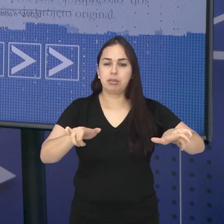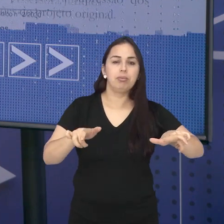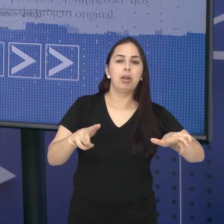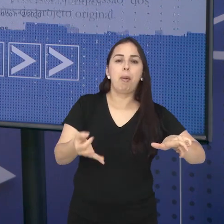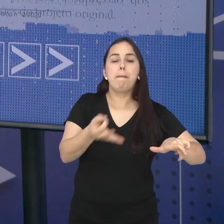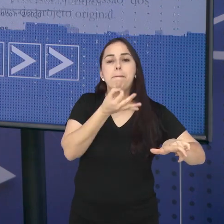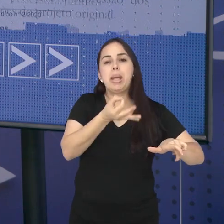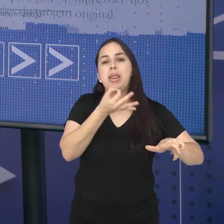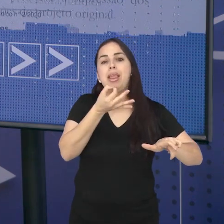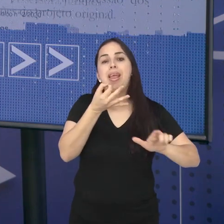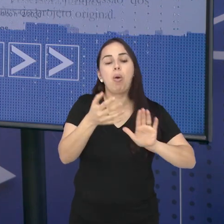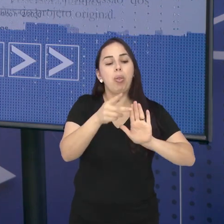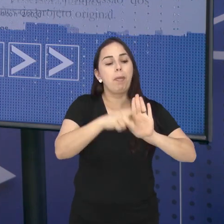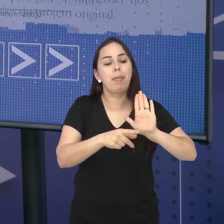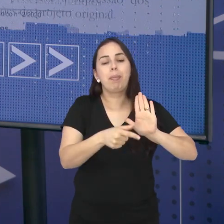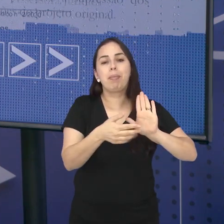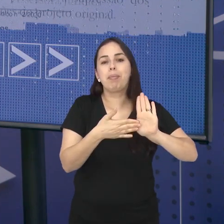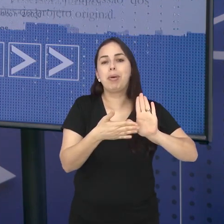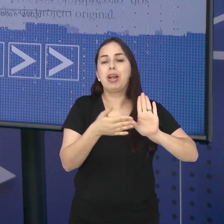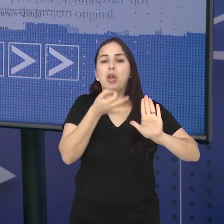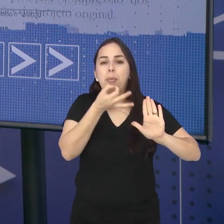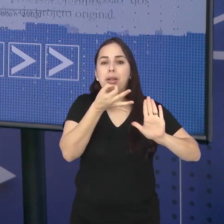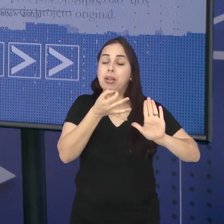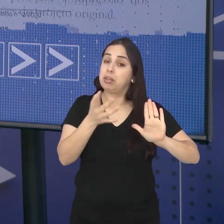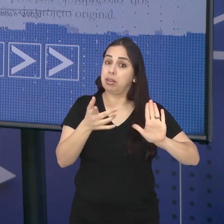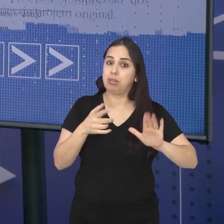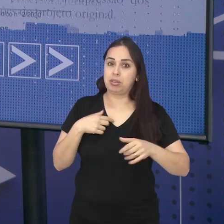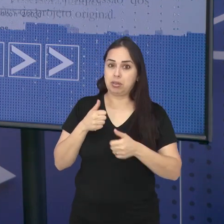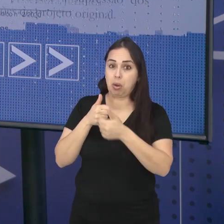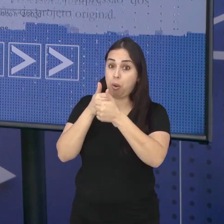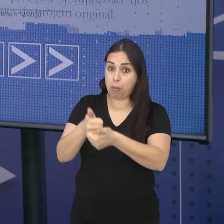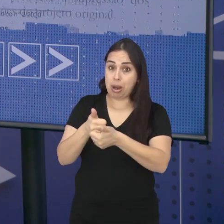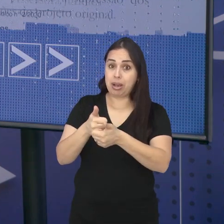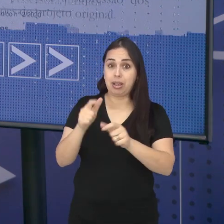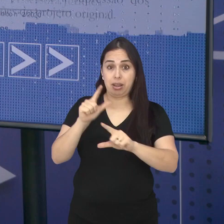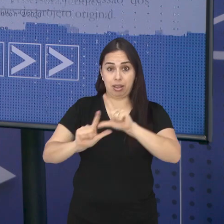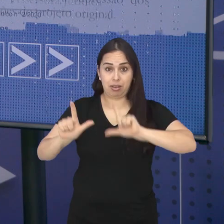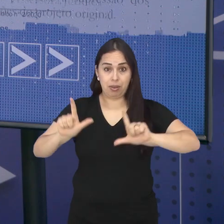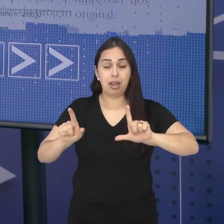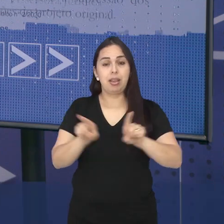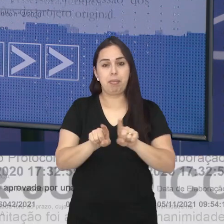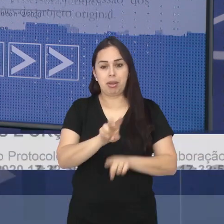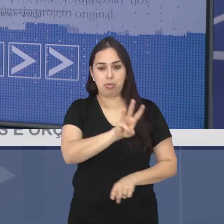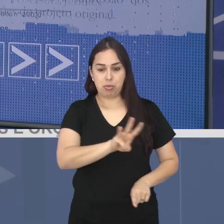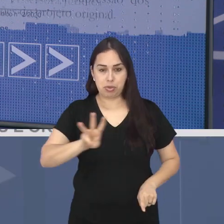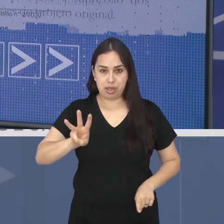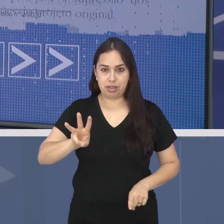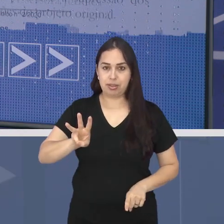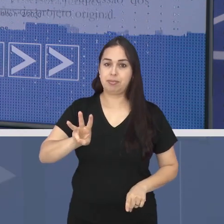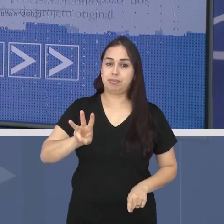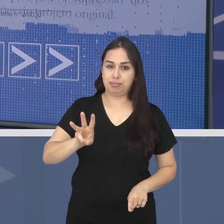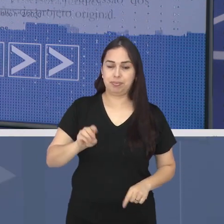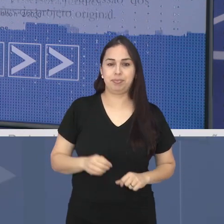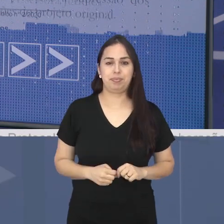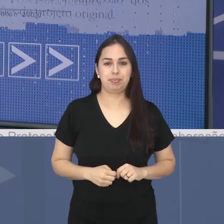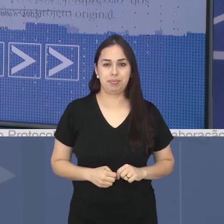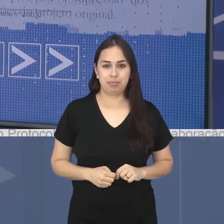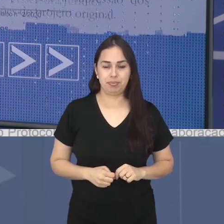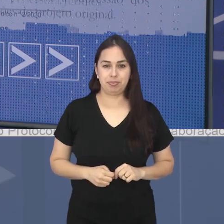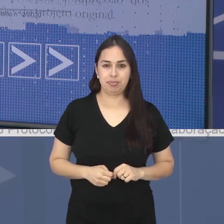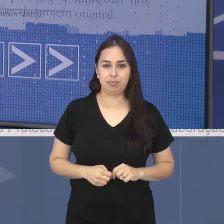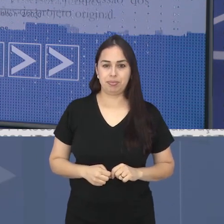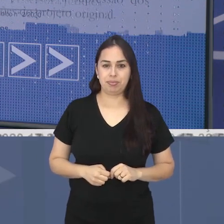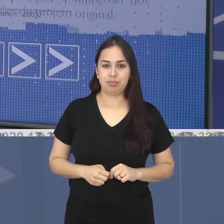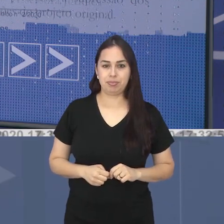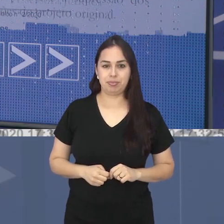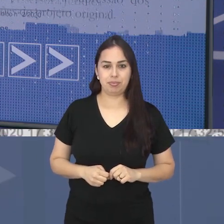alguém e o que vocês acharam desse projeto pois não deixem de acompanhar a TV Câmara E também o nosso site O câmera